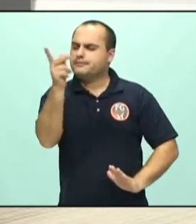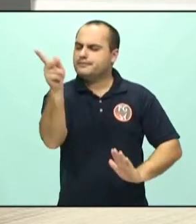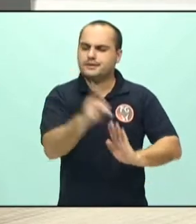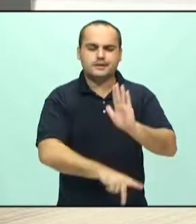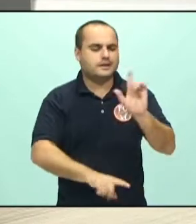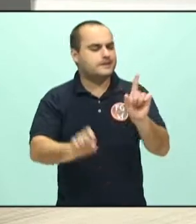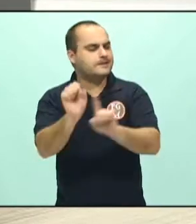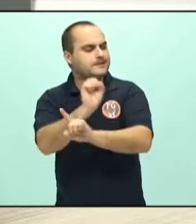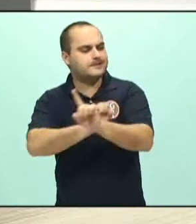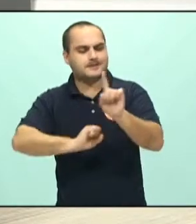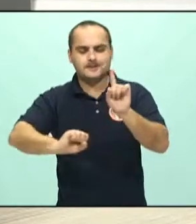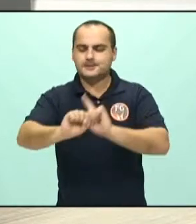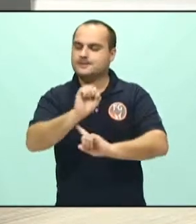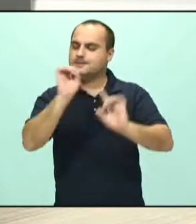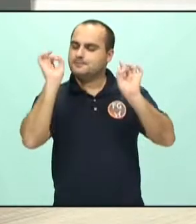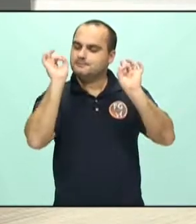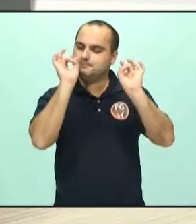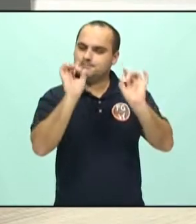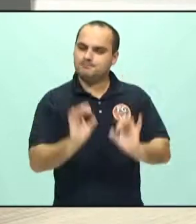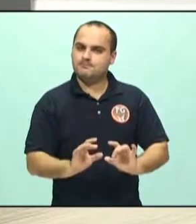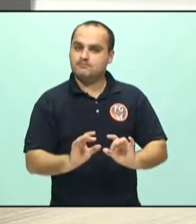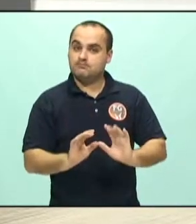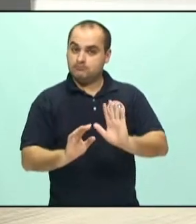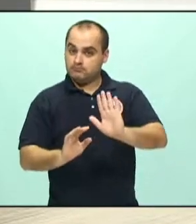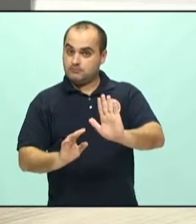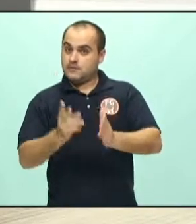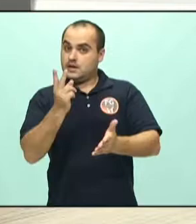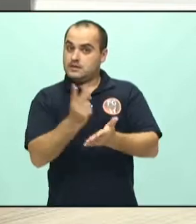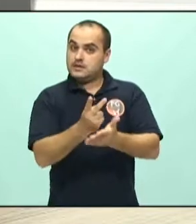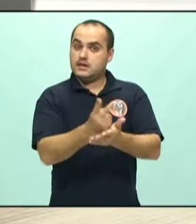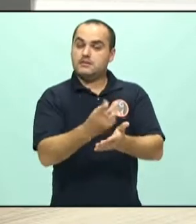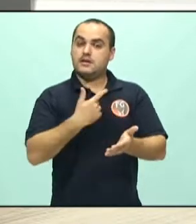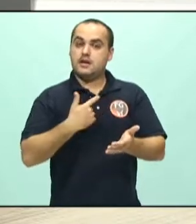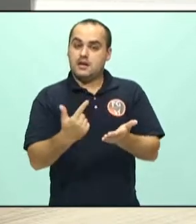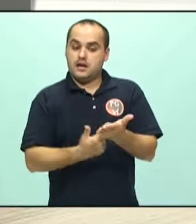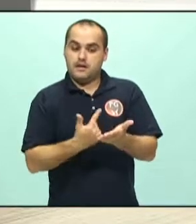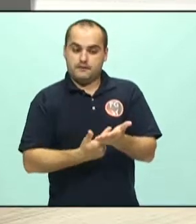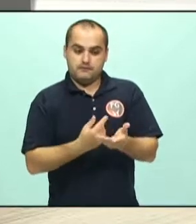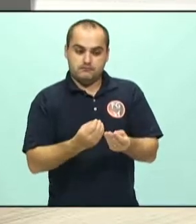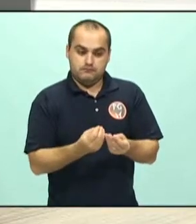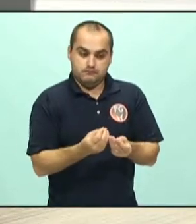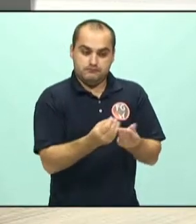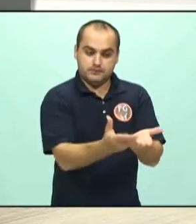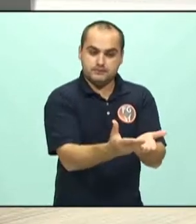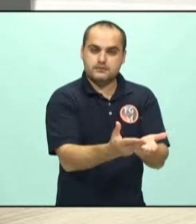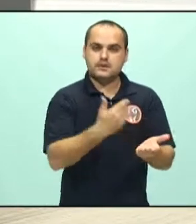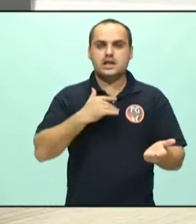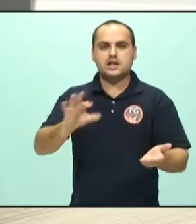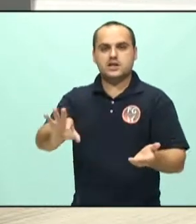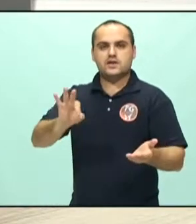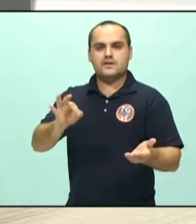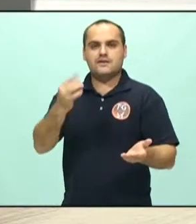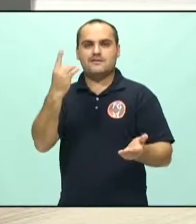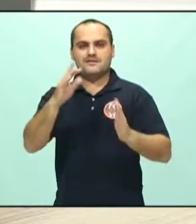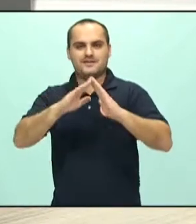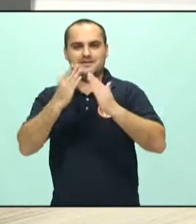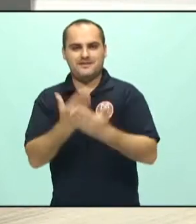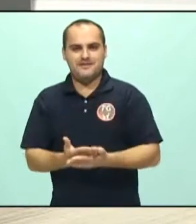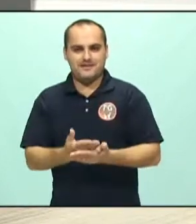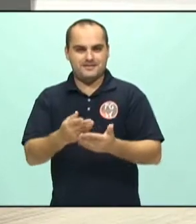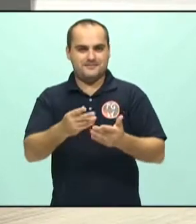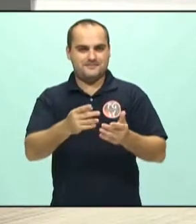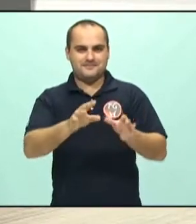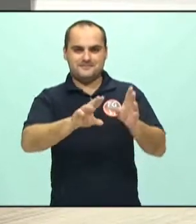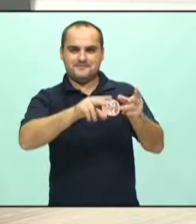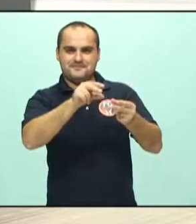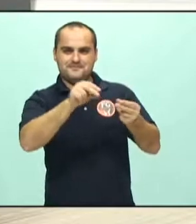que toda vez que ele lança um livro, ele escolhe uma escola para presentear com alguns exemplares. Dessa